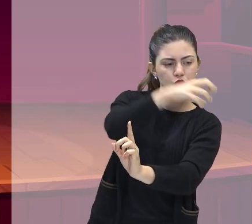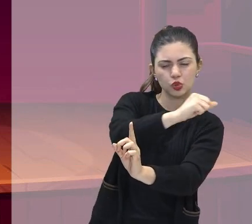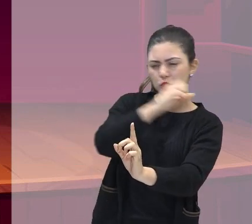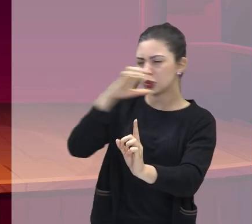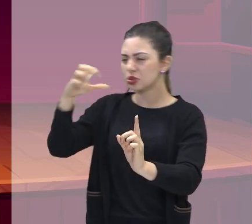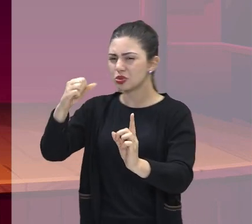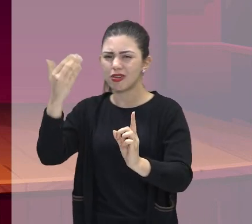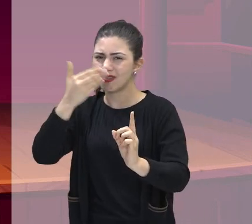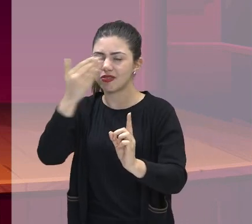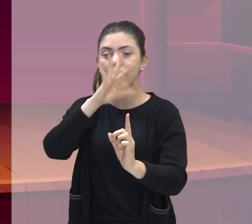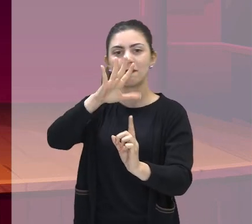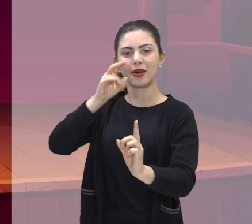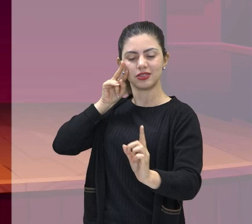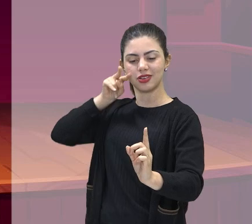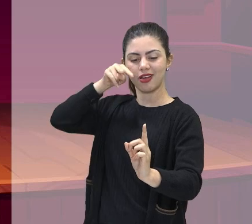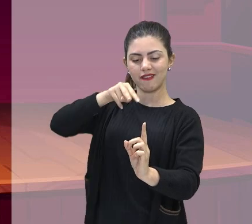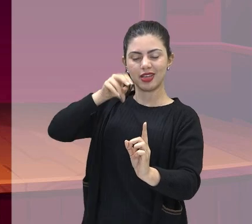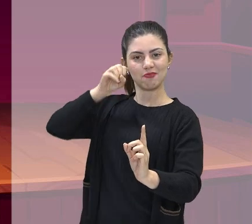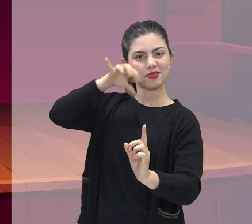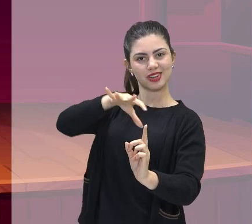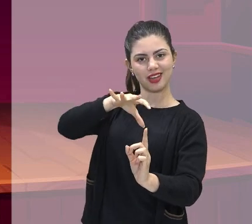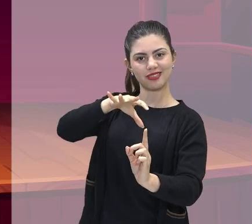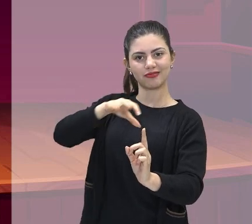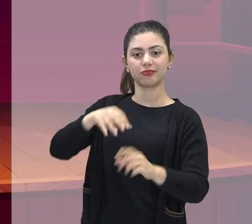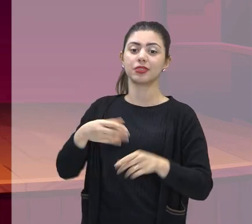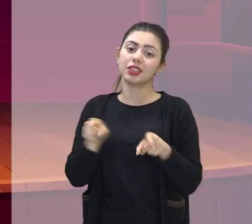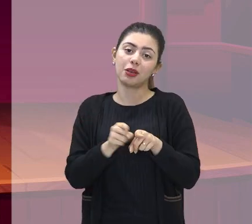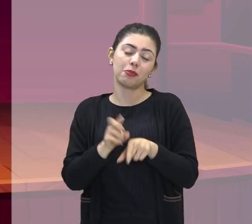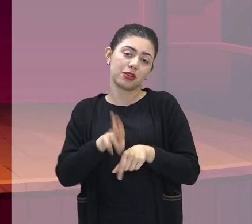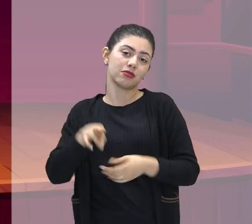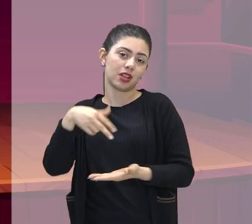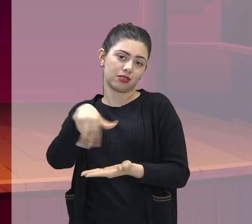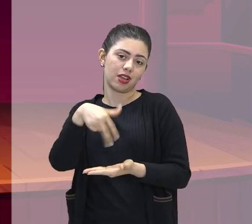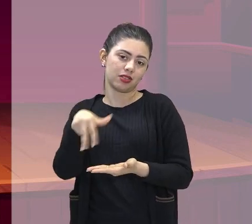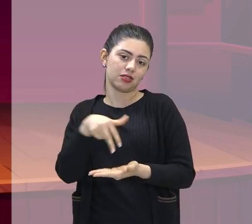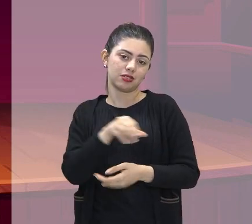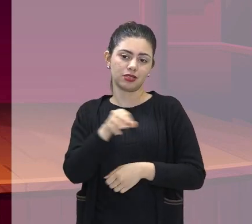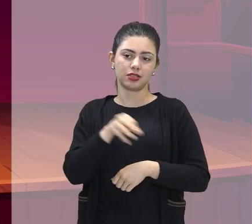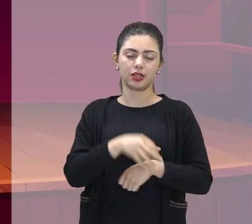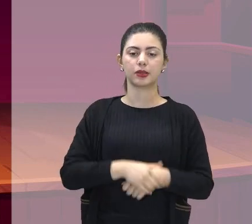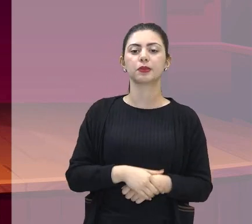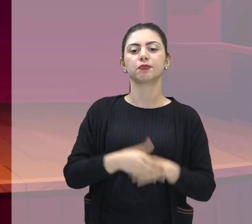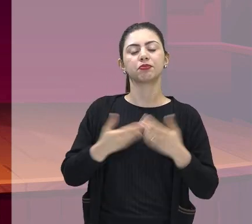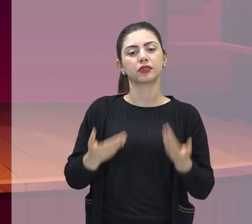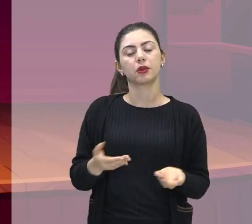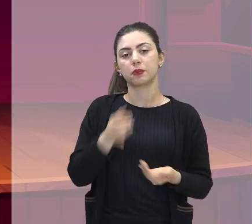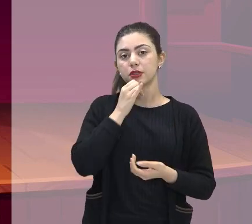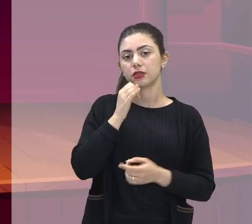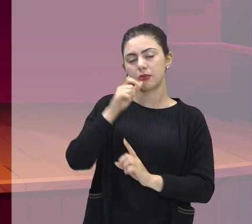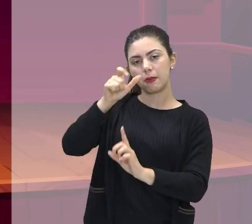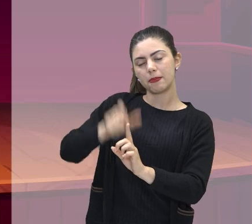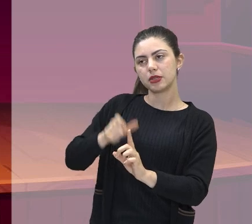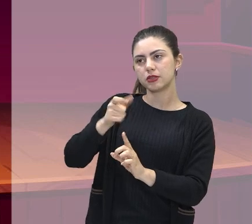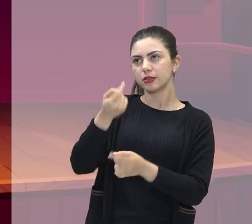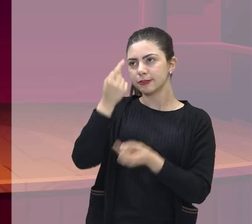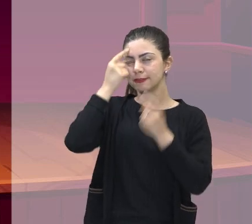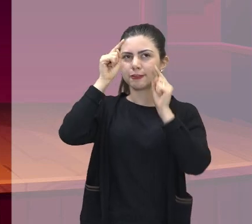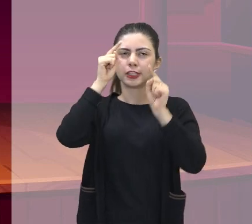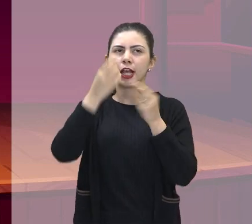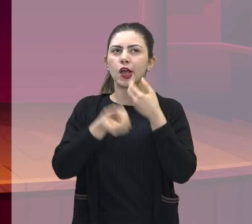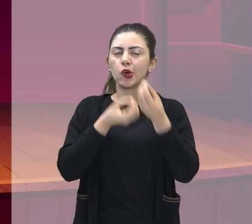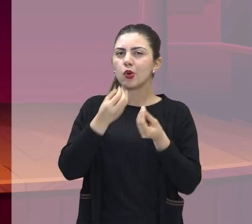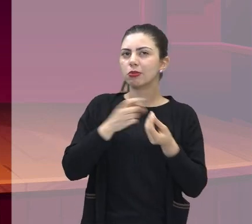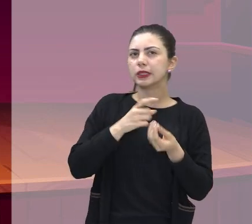meu olhar é direcionado. E também é utilizado nas danças, né? As danças, quando o coreógrafo vai pensar aquela